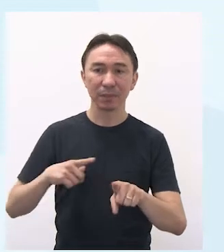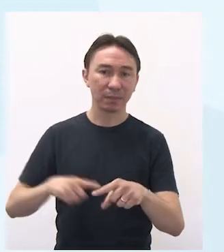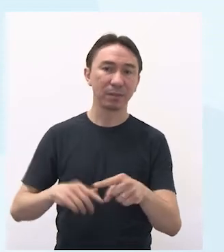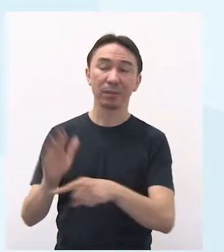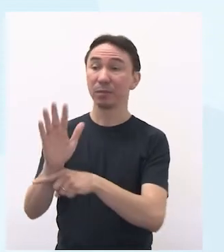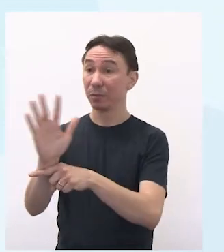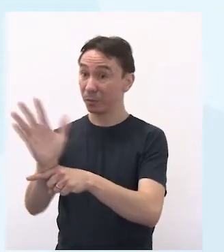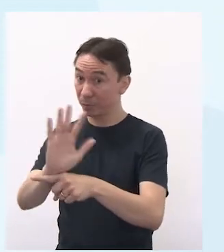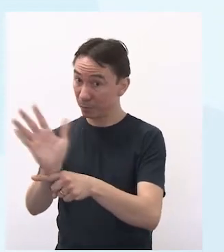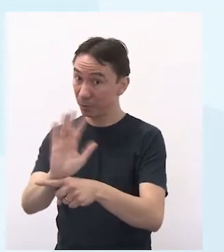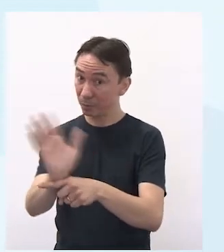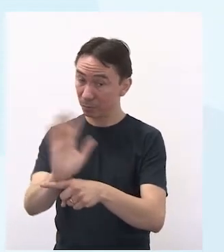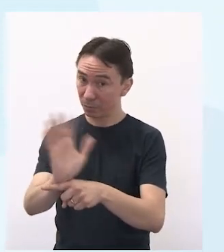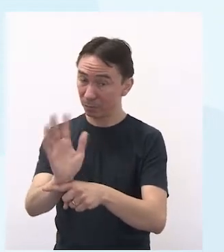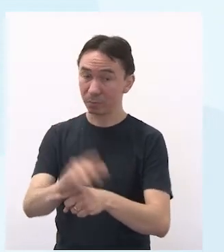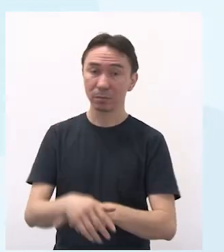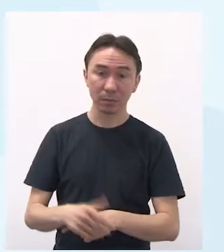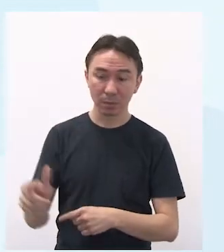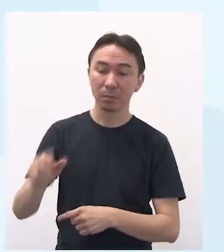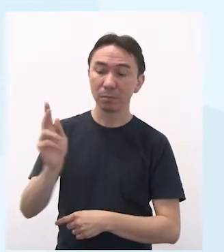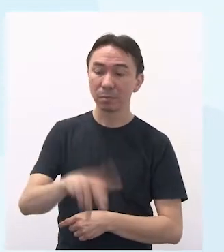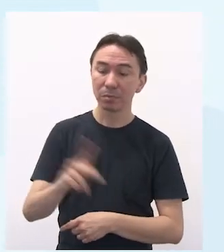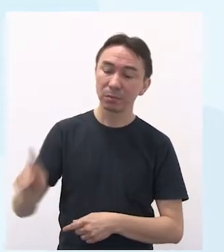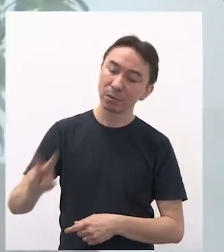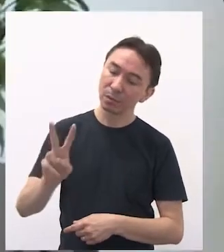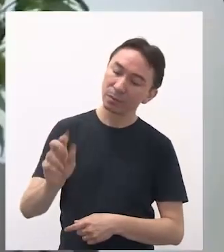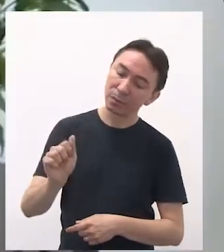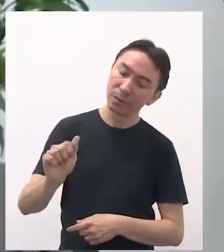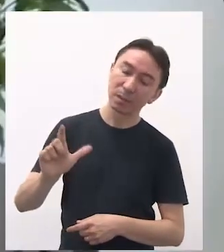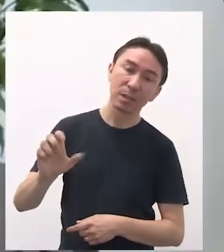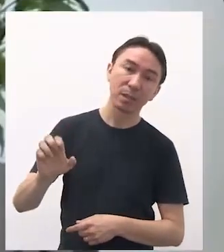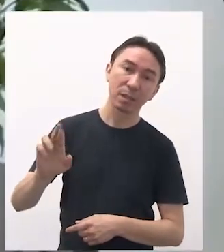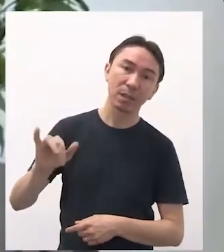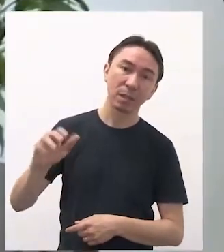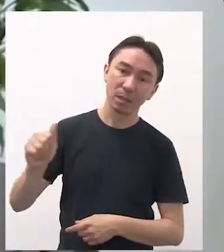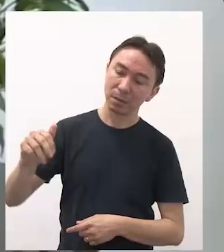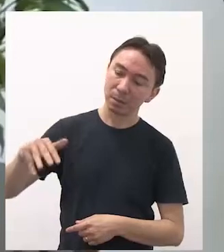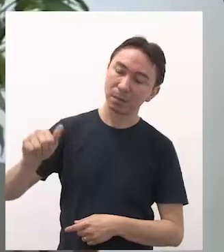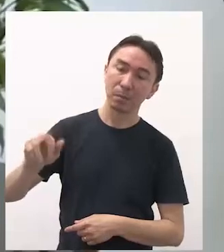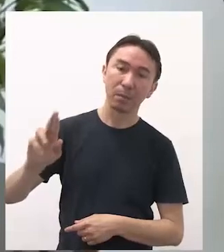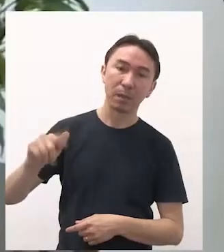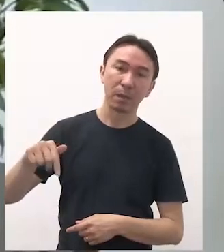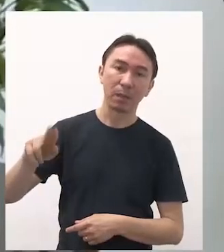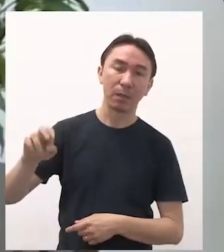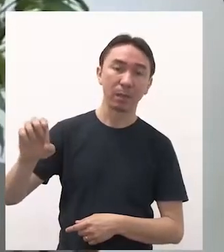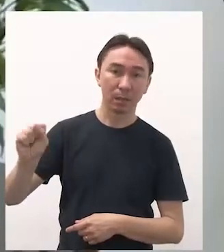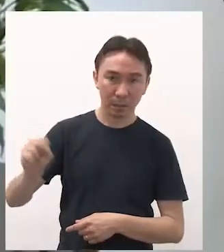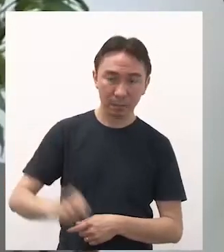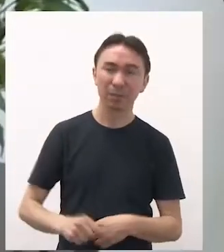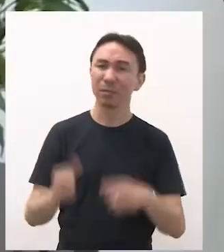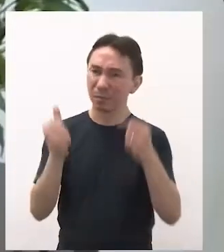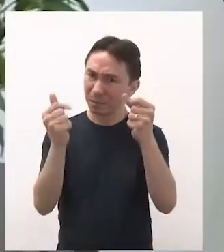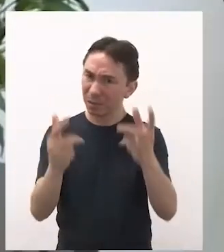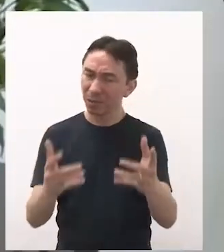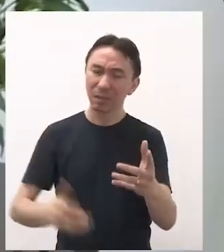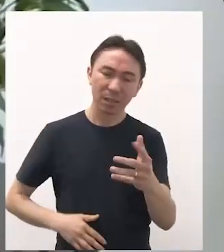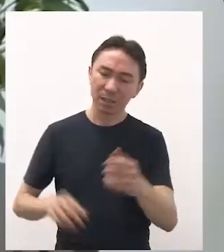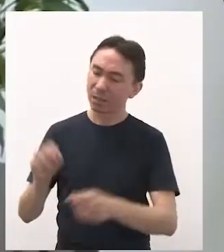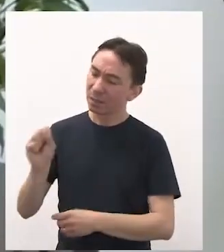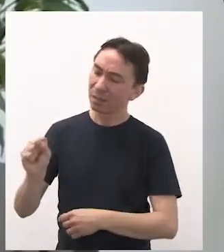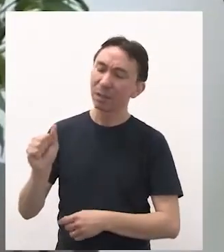Valéria Marques, que é especialista em avaliação, para falarmos a respeito também de qual a razão do SAEB,